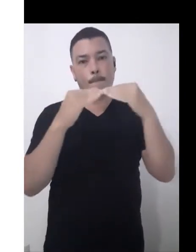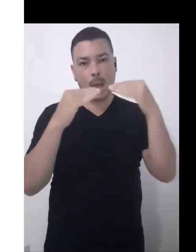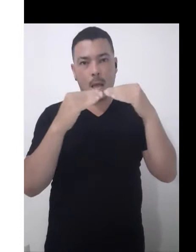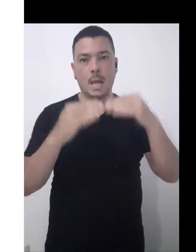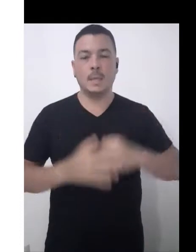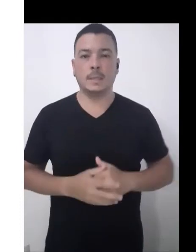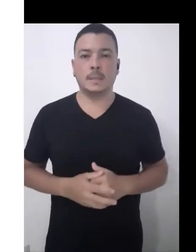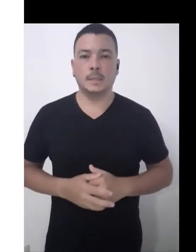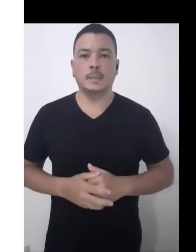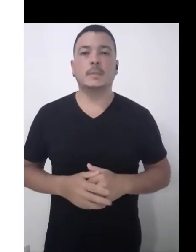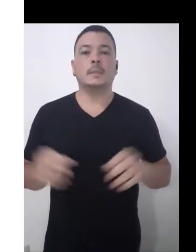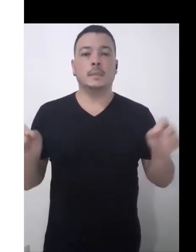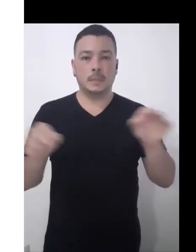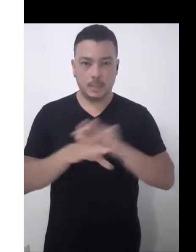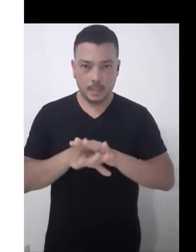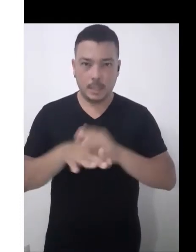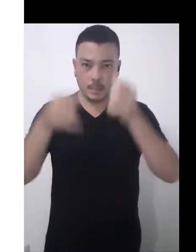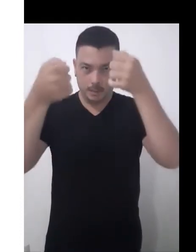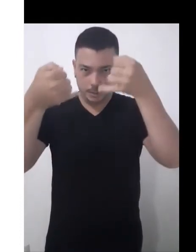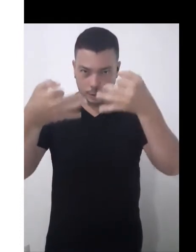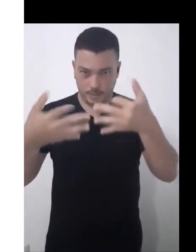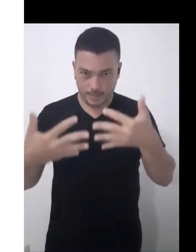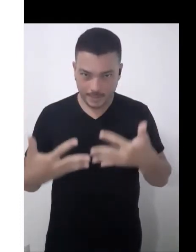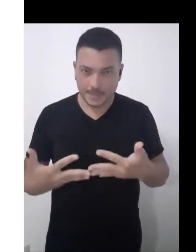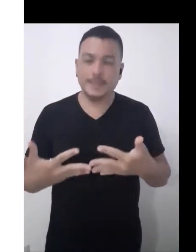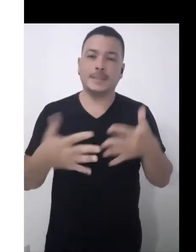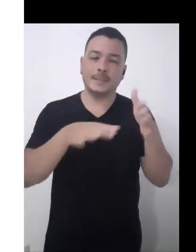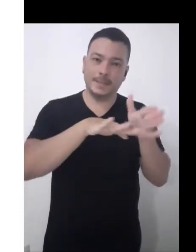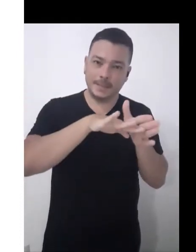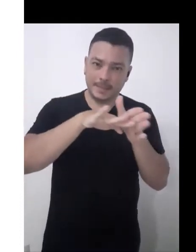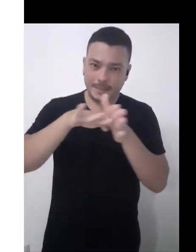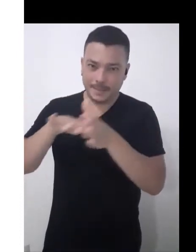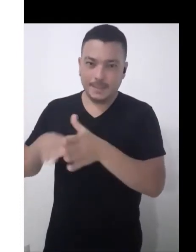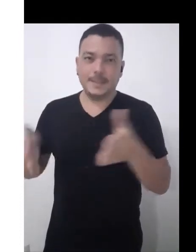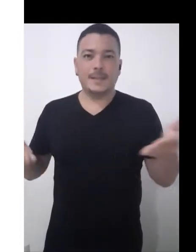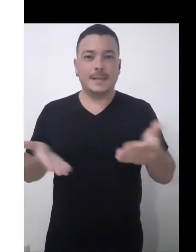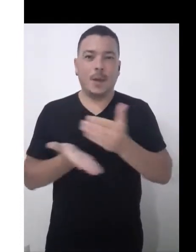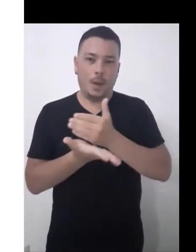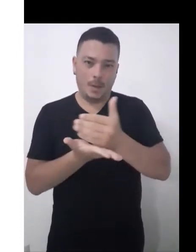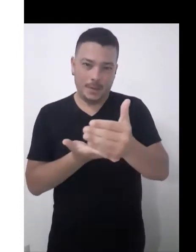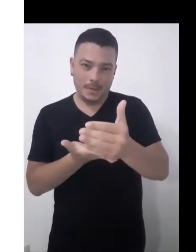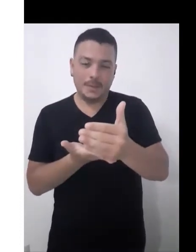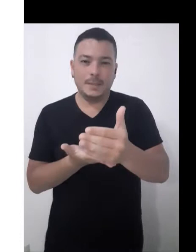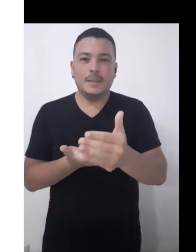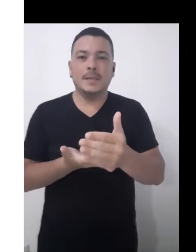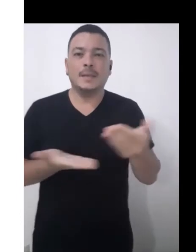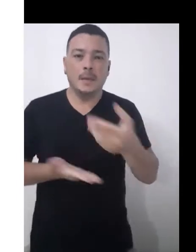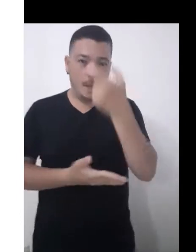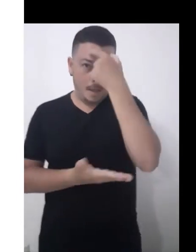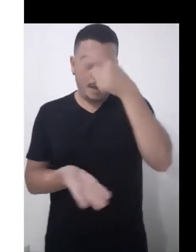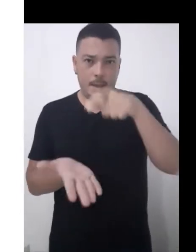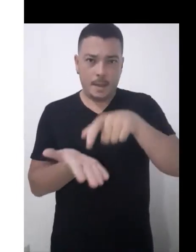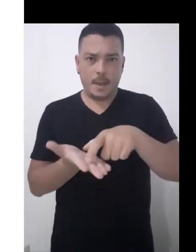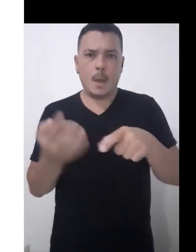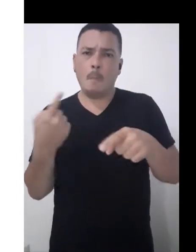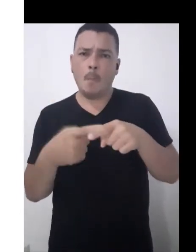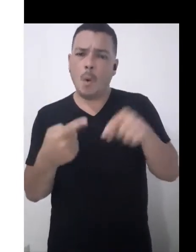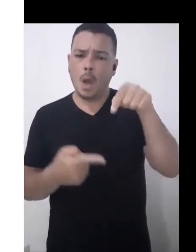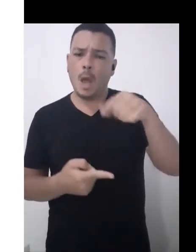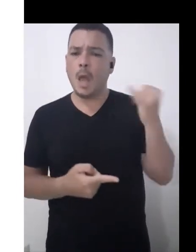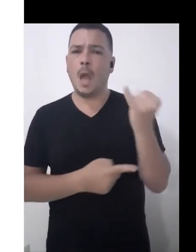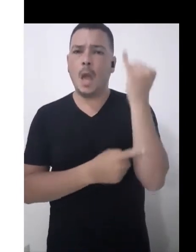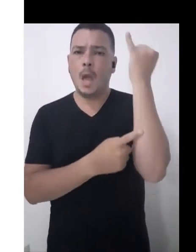Pronto, terminado esse grande parêntese de algumas observações, a gente vai falar de memória RAM. Por que memória RAM é